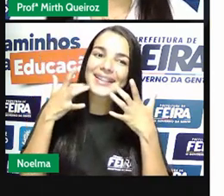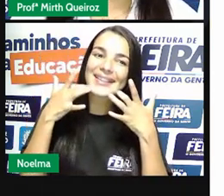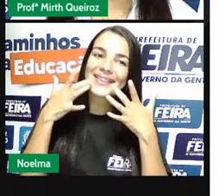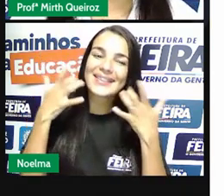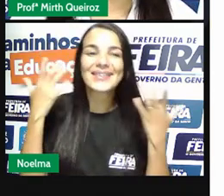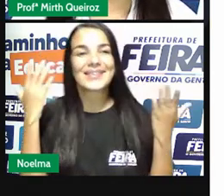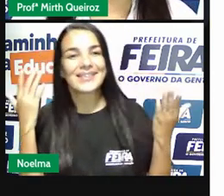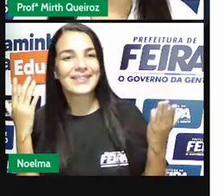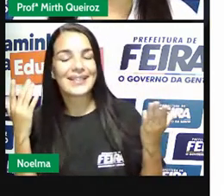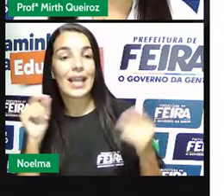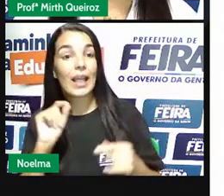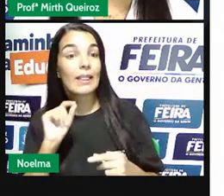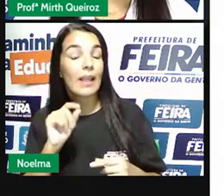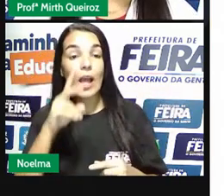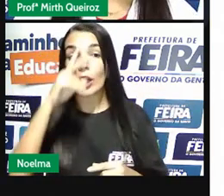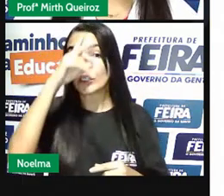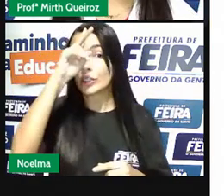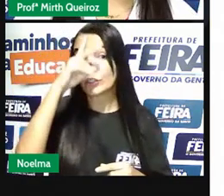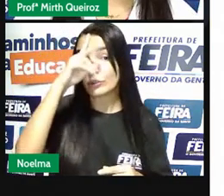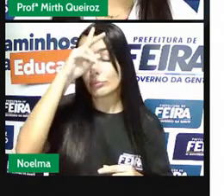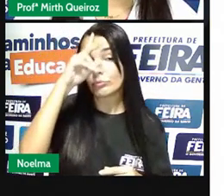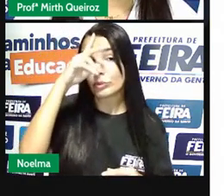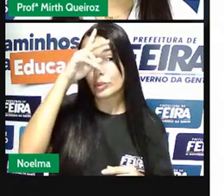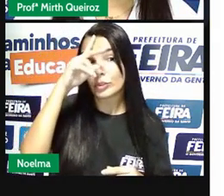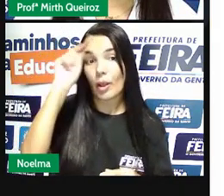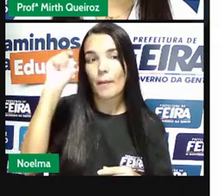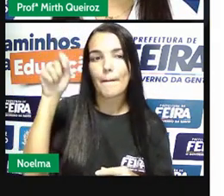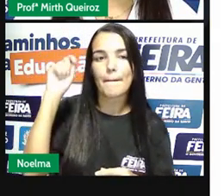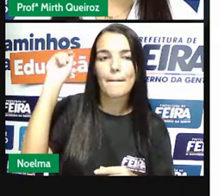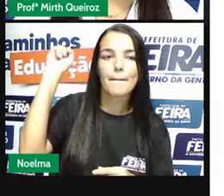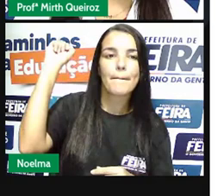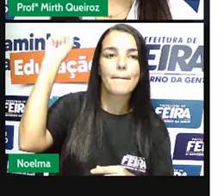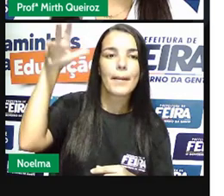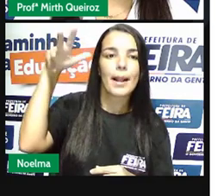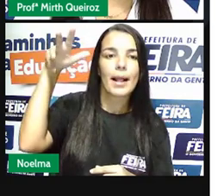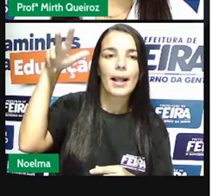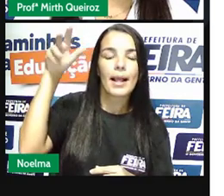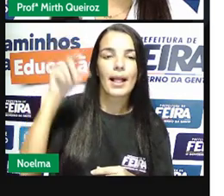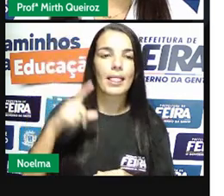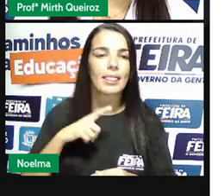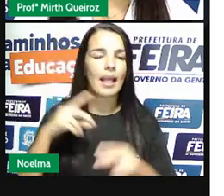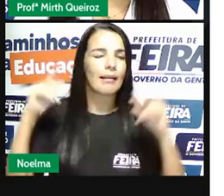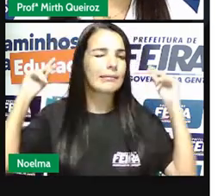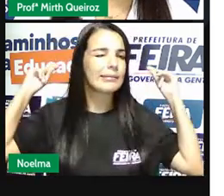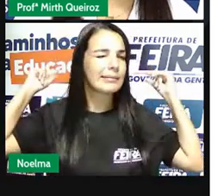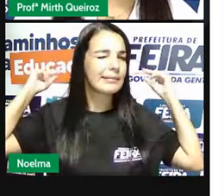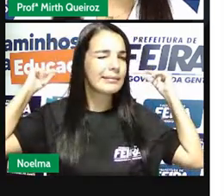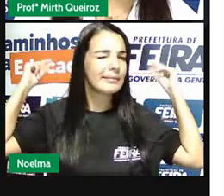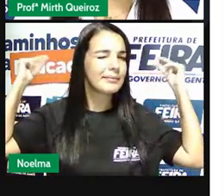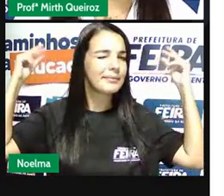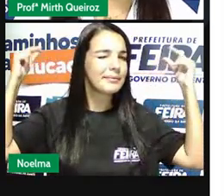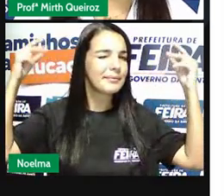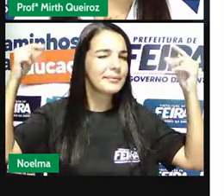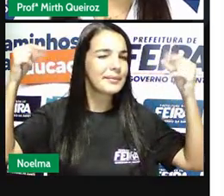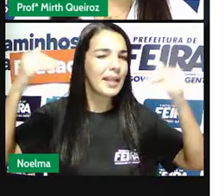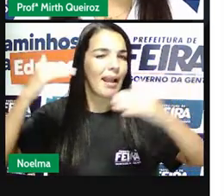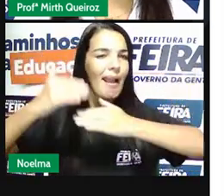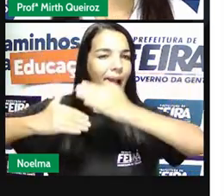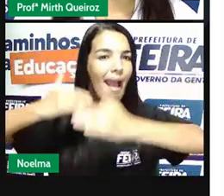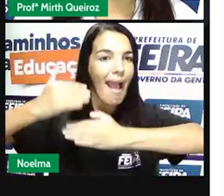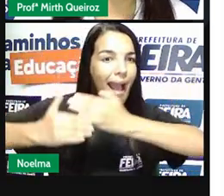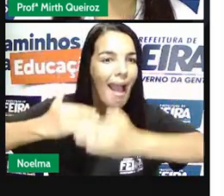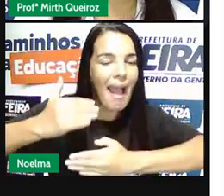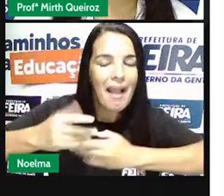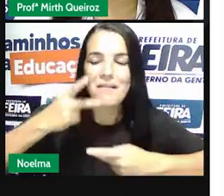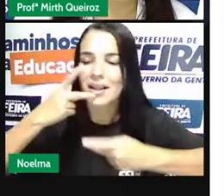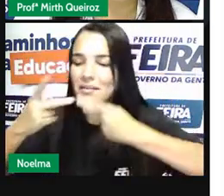Os Contos de Fadas são histórias que desde a antiguidade as pessoas transmitem de geração a geração